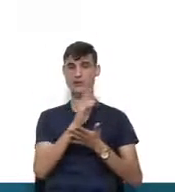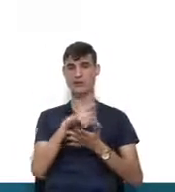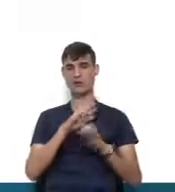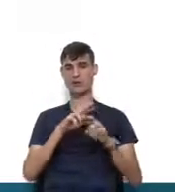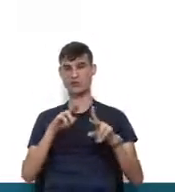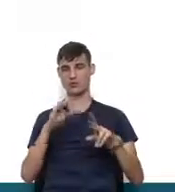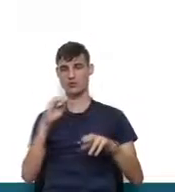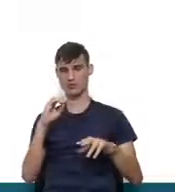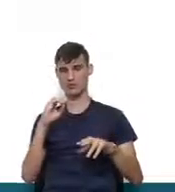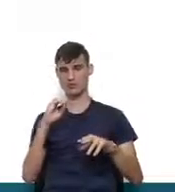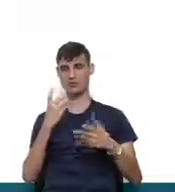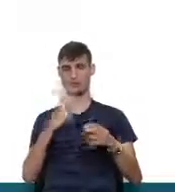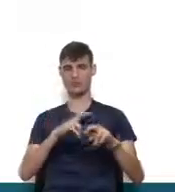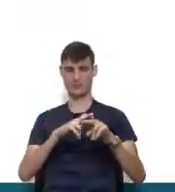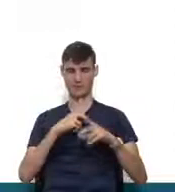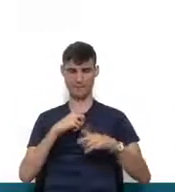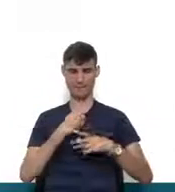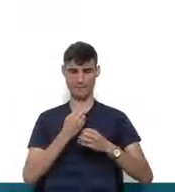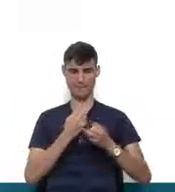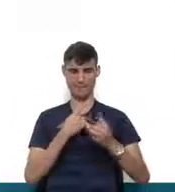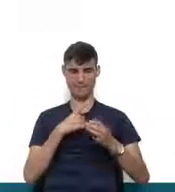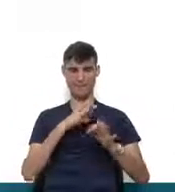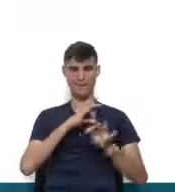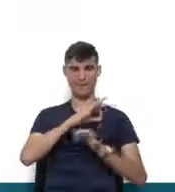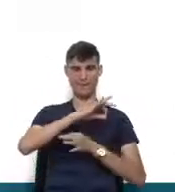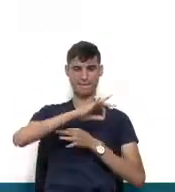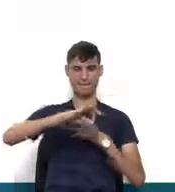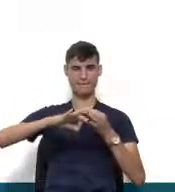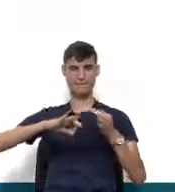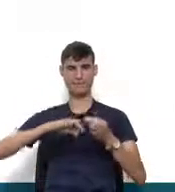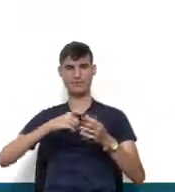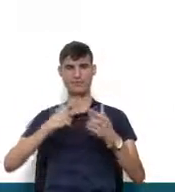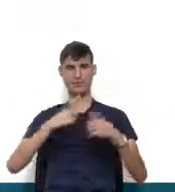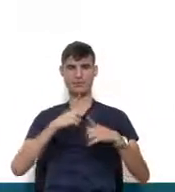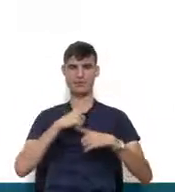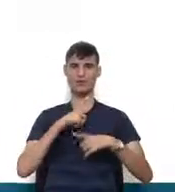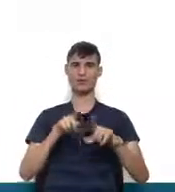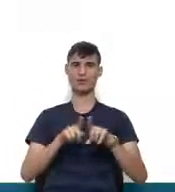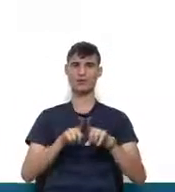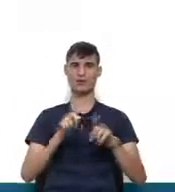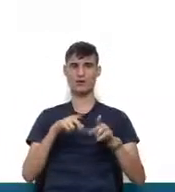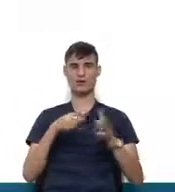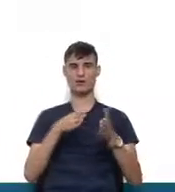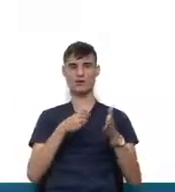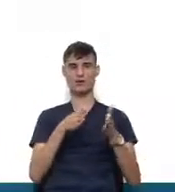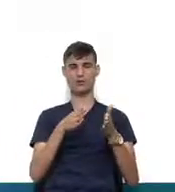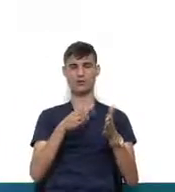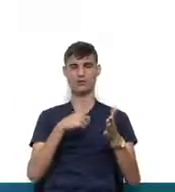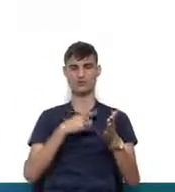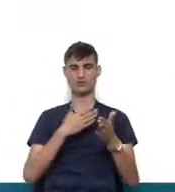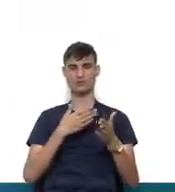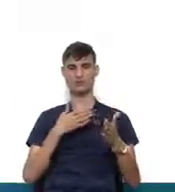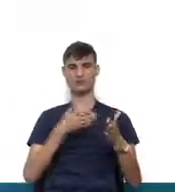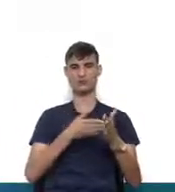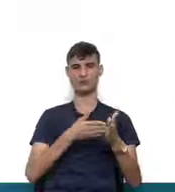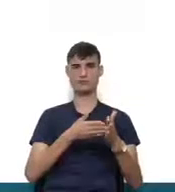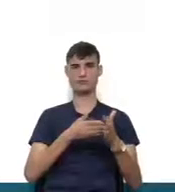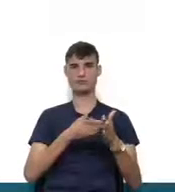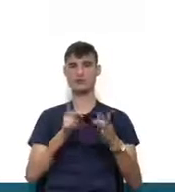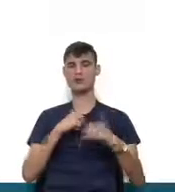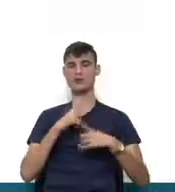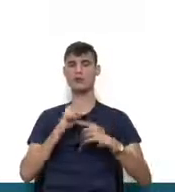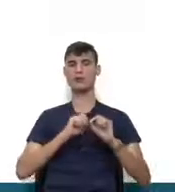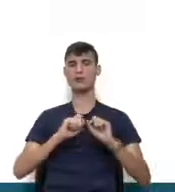a 0. Já as minhas condições de contorno, em alguns lugares podemos chamar também de condição de fronteira, ela